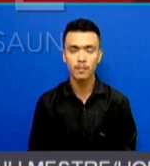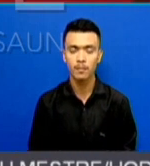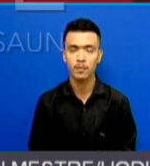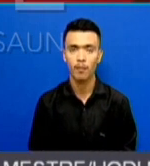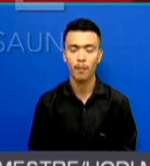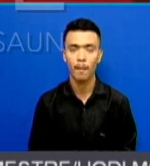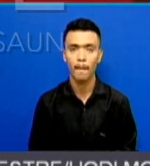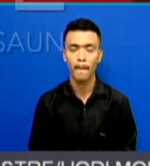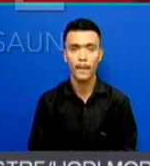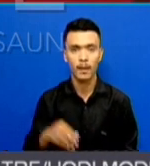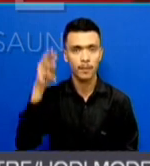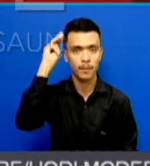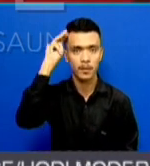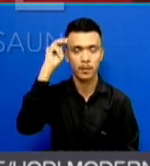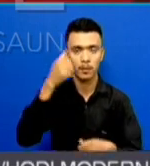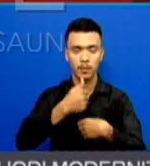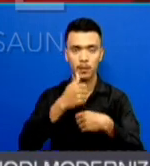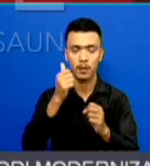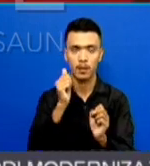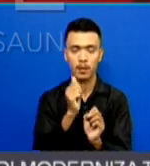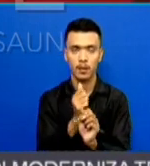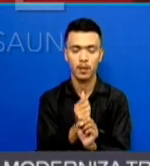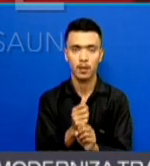maka ministério traça ba